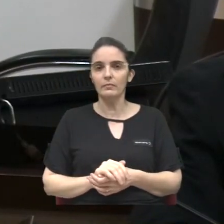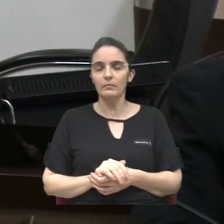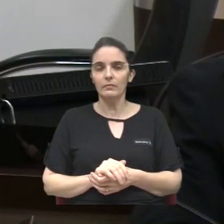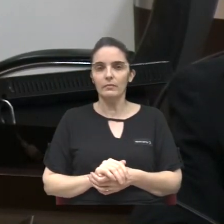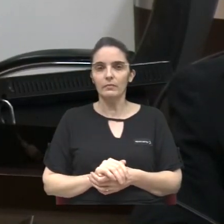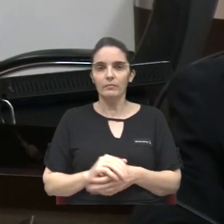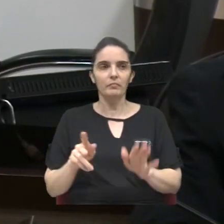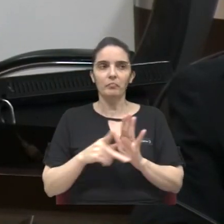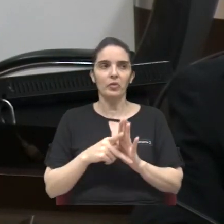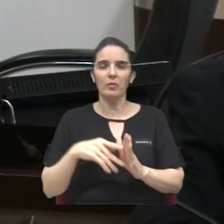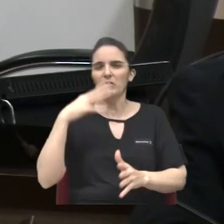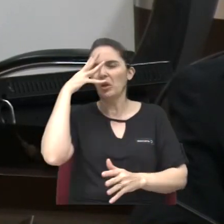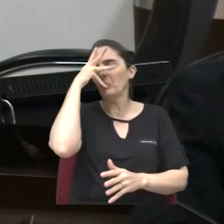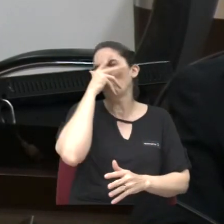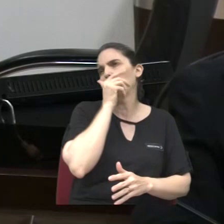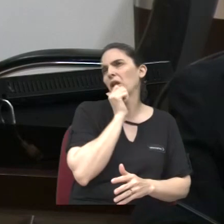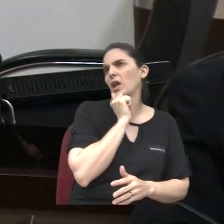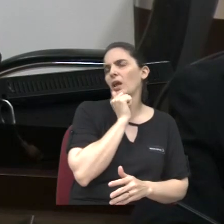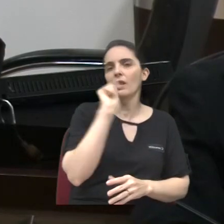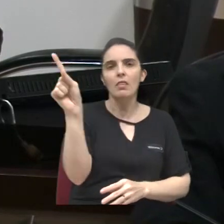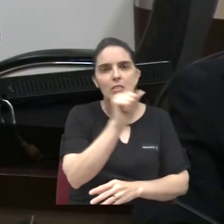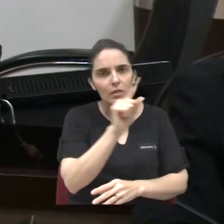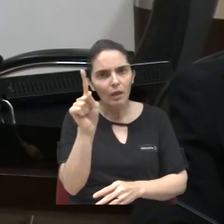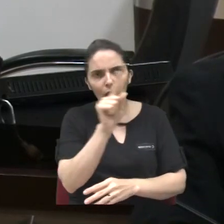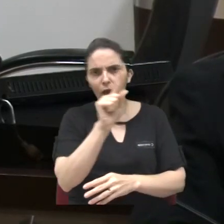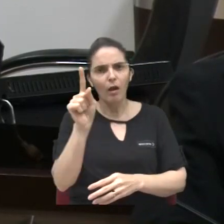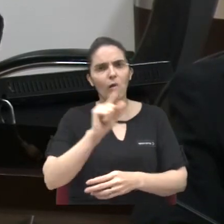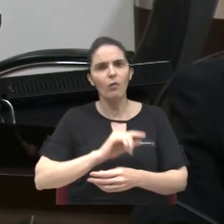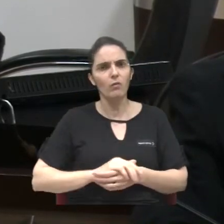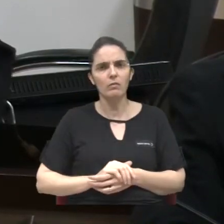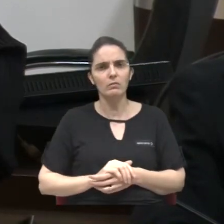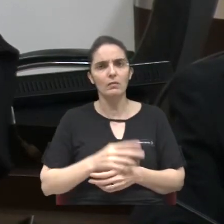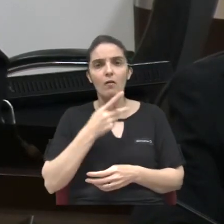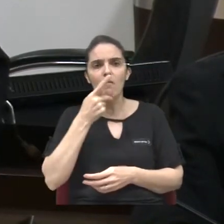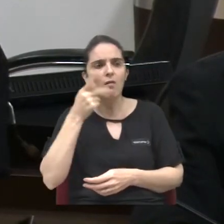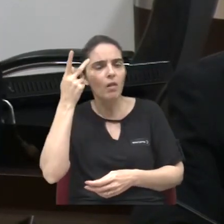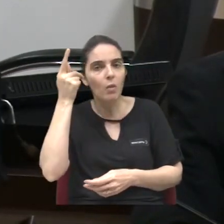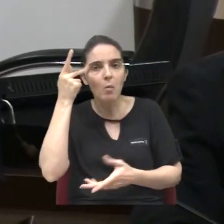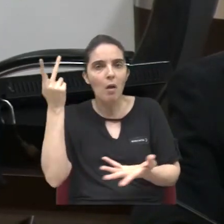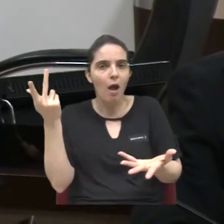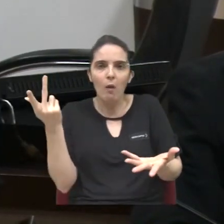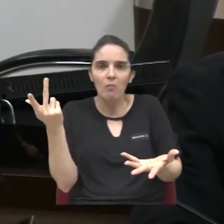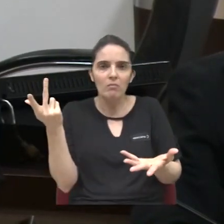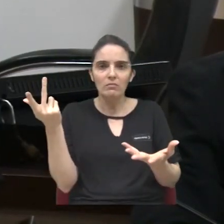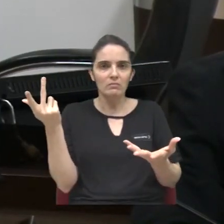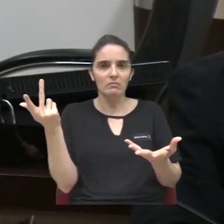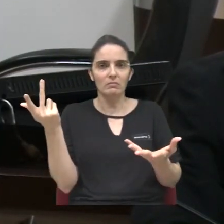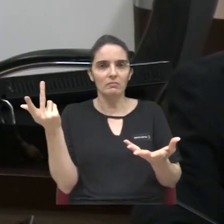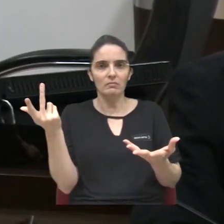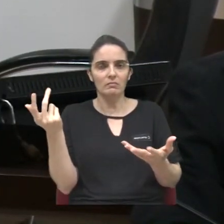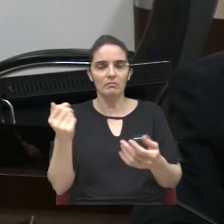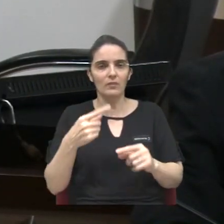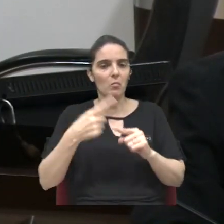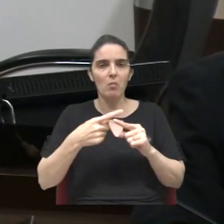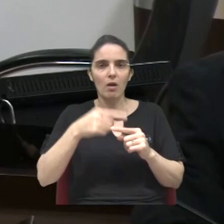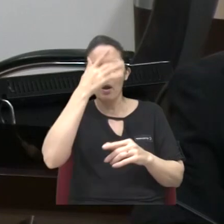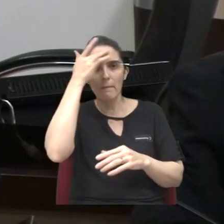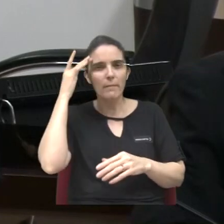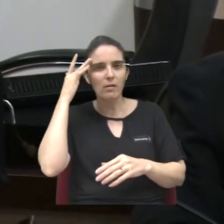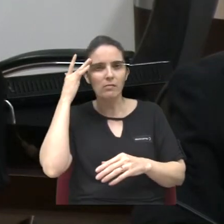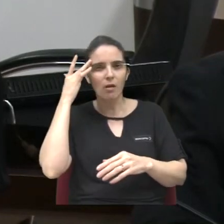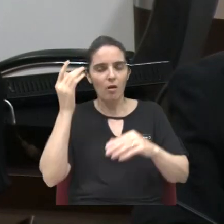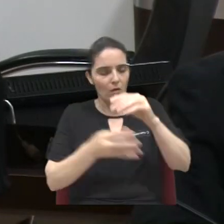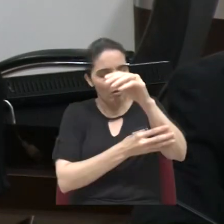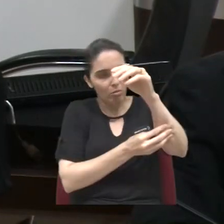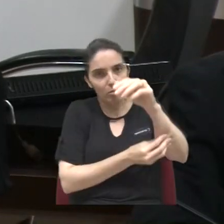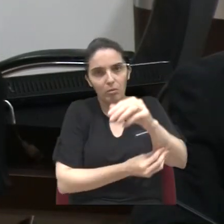estética, nós não estamos falando de estética, nós estamos falando do normal, da pessoa ficar normal. A pessoa, numa situação dessa que o senhor acabou de colocar, com